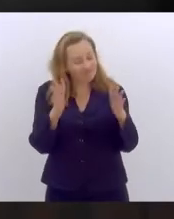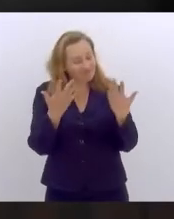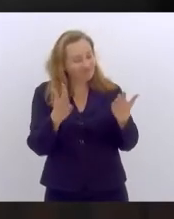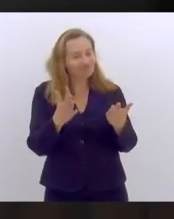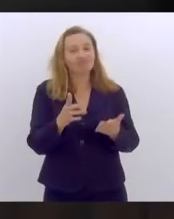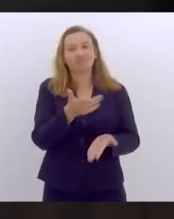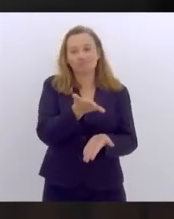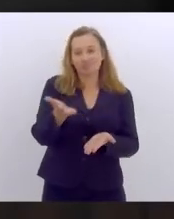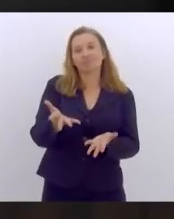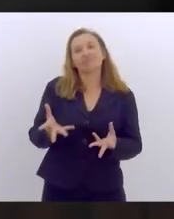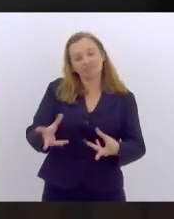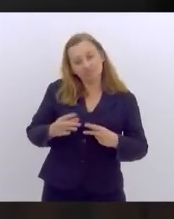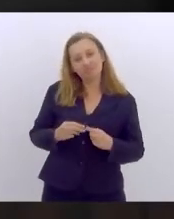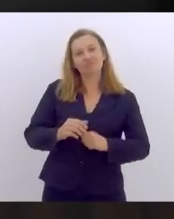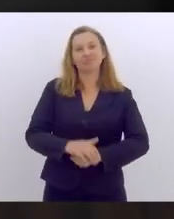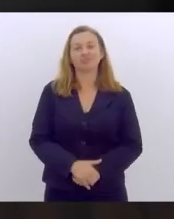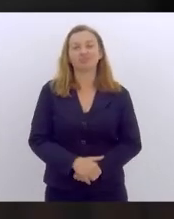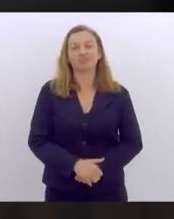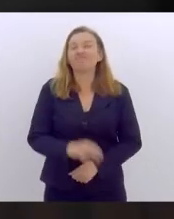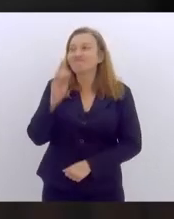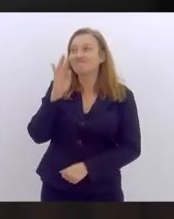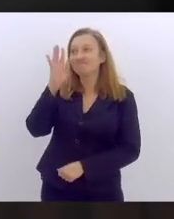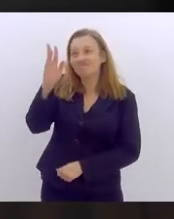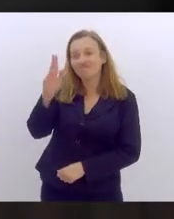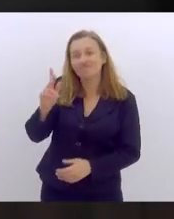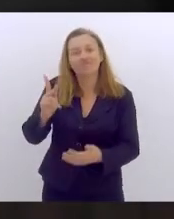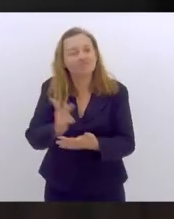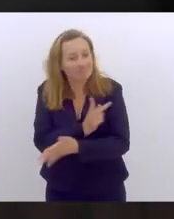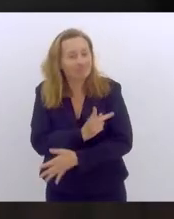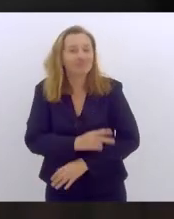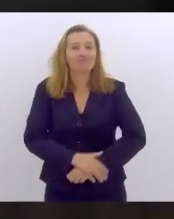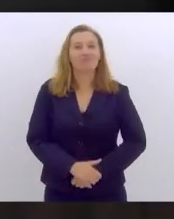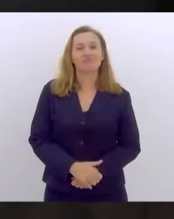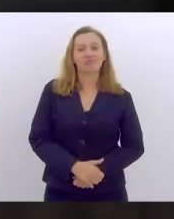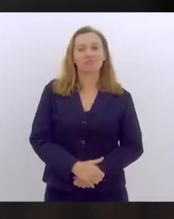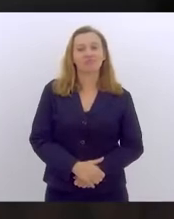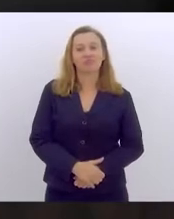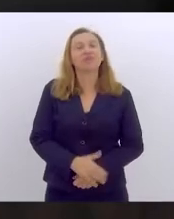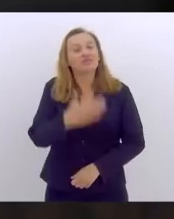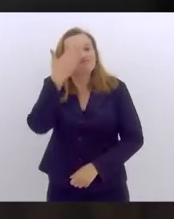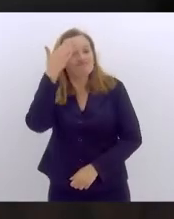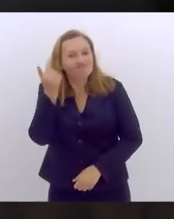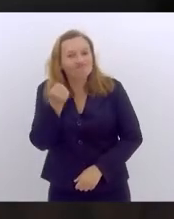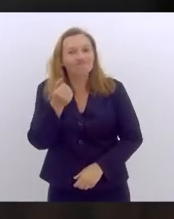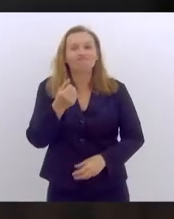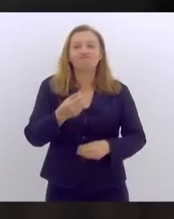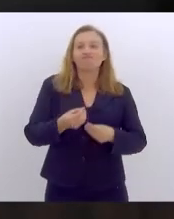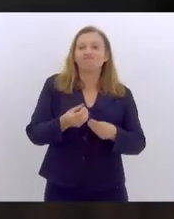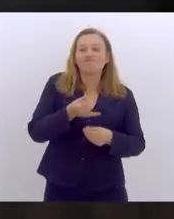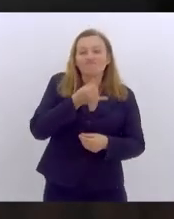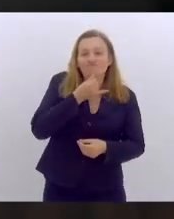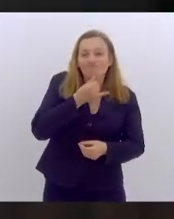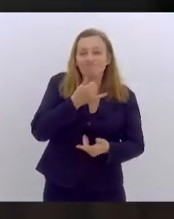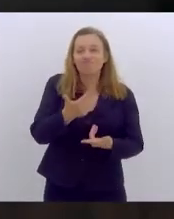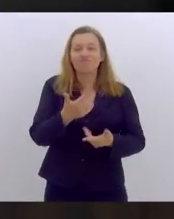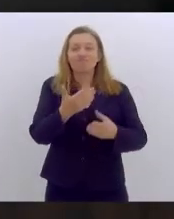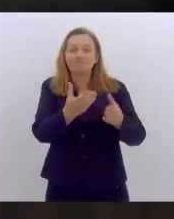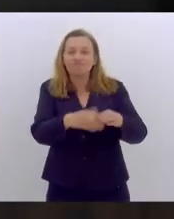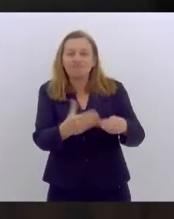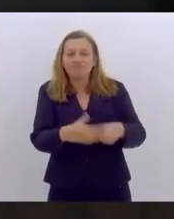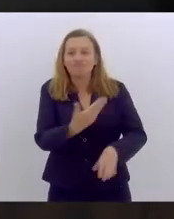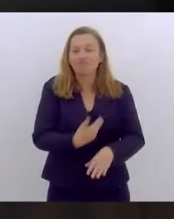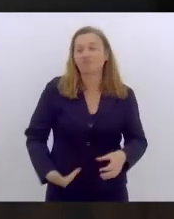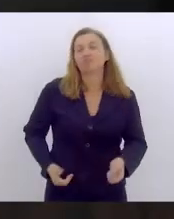vocês merecem. Sonho realizado. A gente sabe como é angustiante fazer um concurso público e